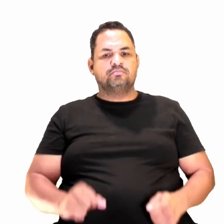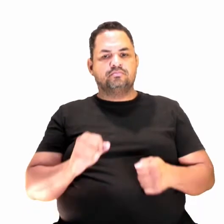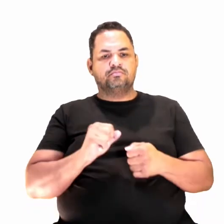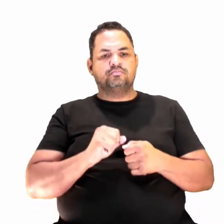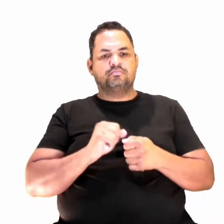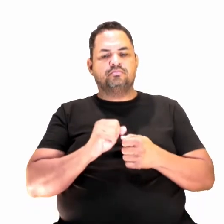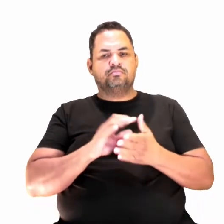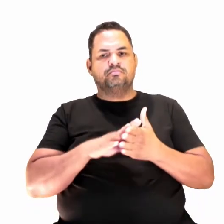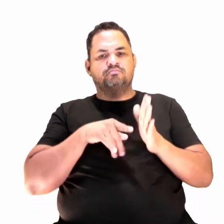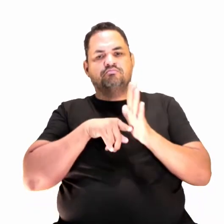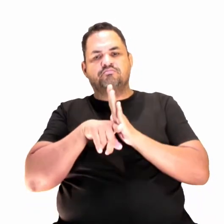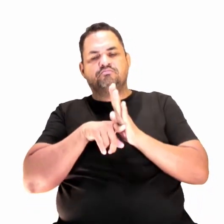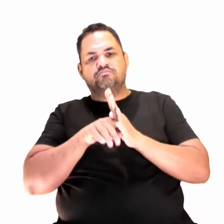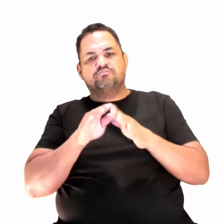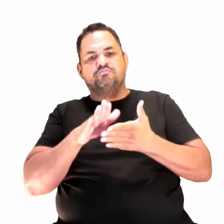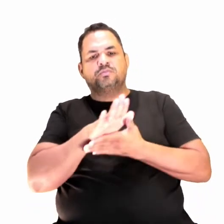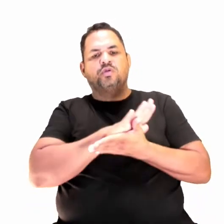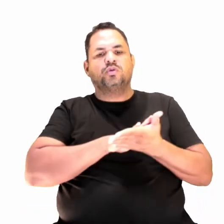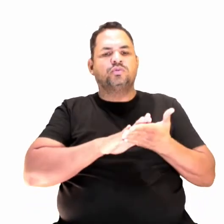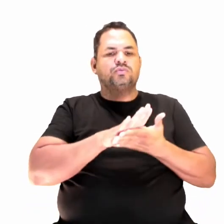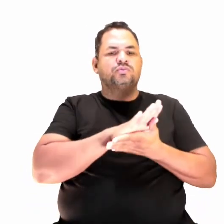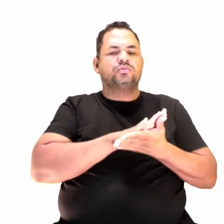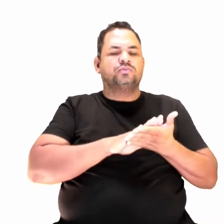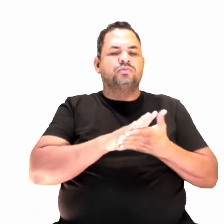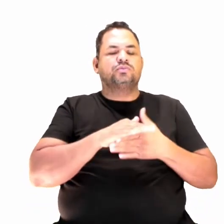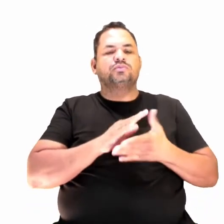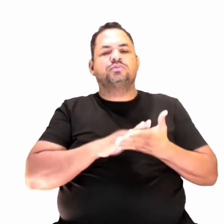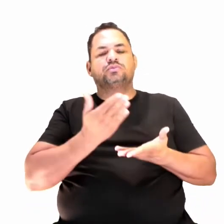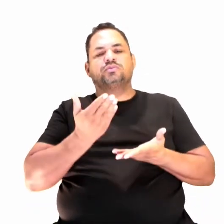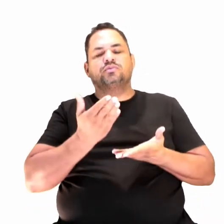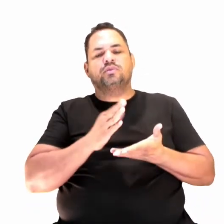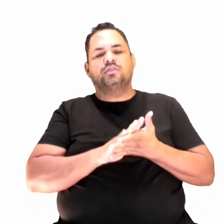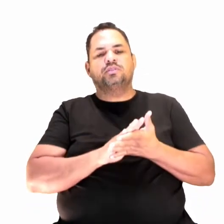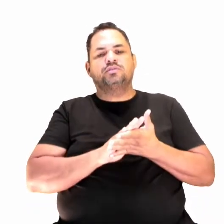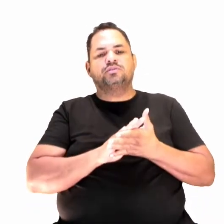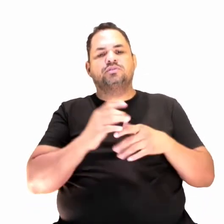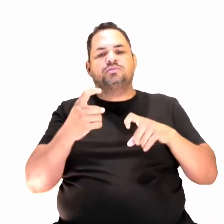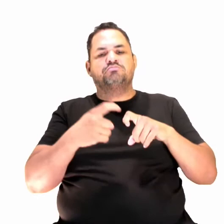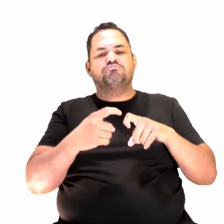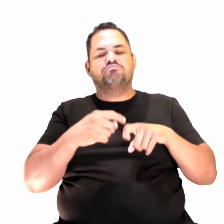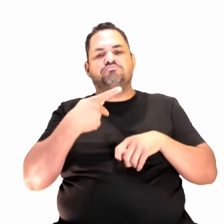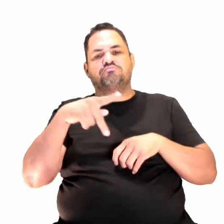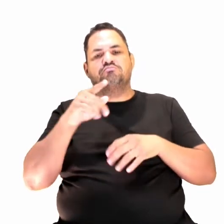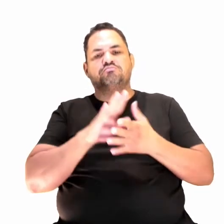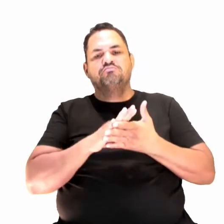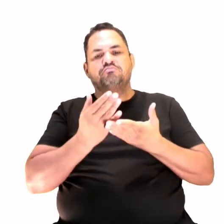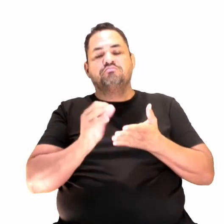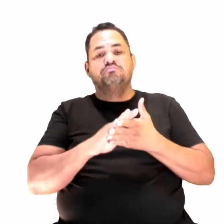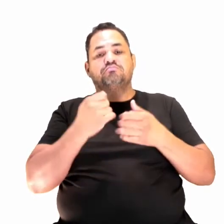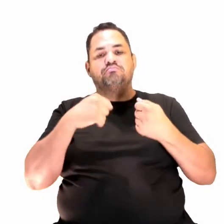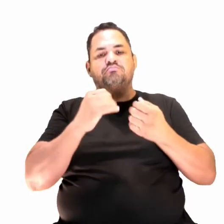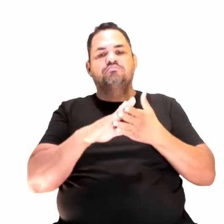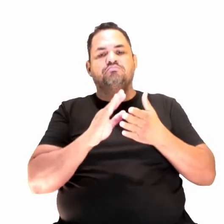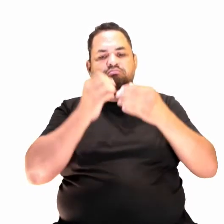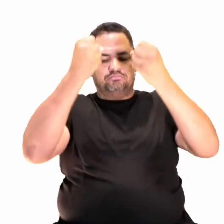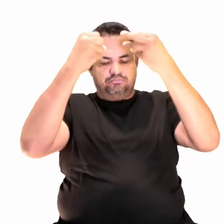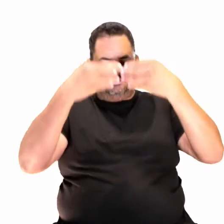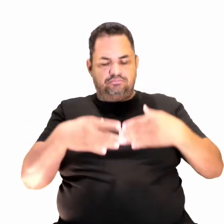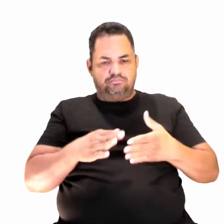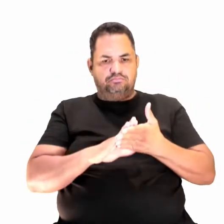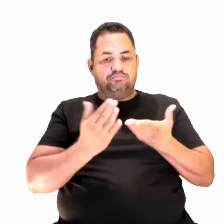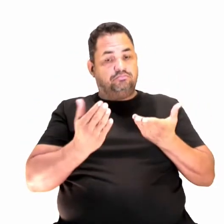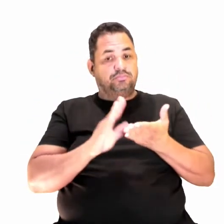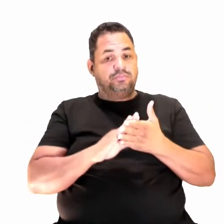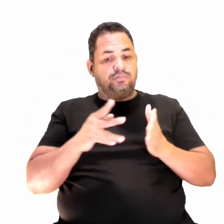faça alguma pesquisa ou converse com o seu médico sobre isso. Você merece, no mínimo, uma explicação para a mentira e depois disso cabe a você. It's up